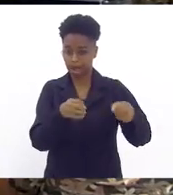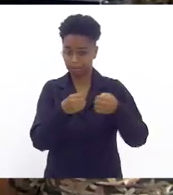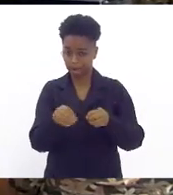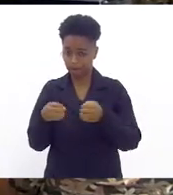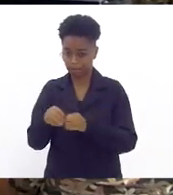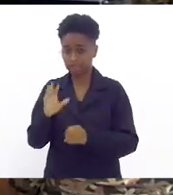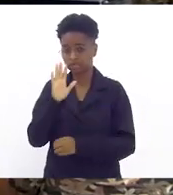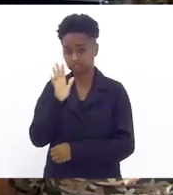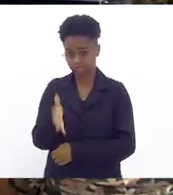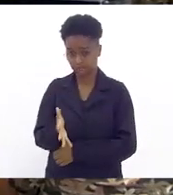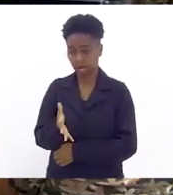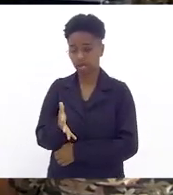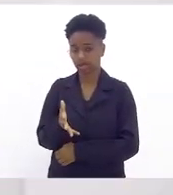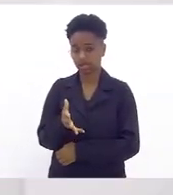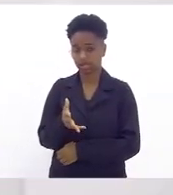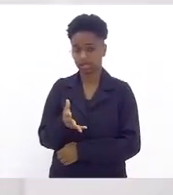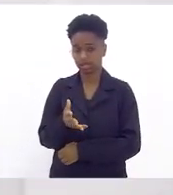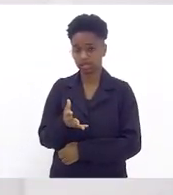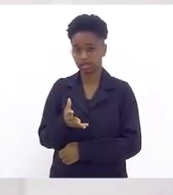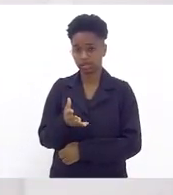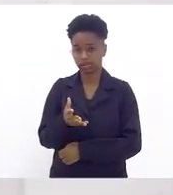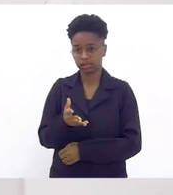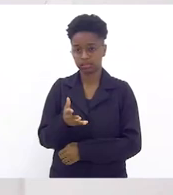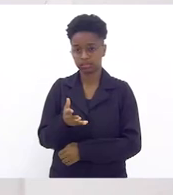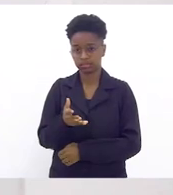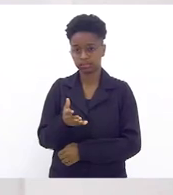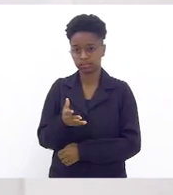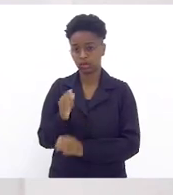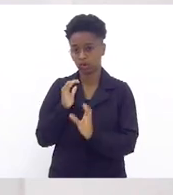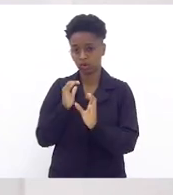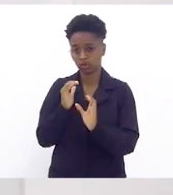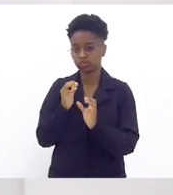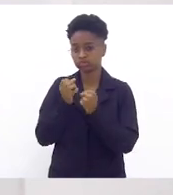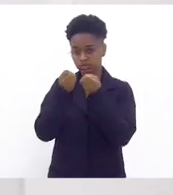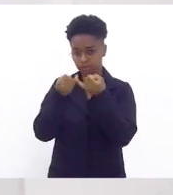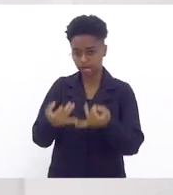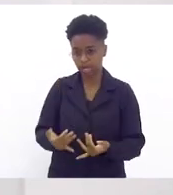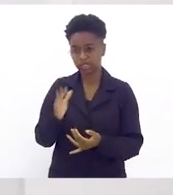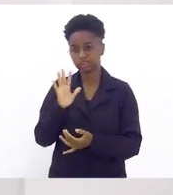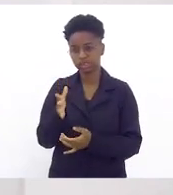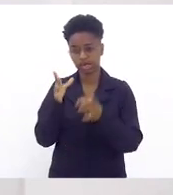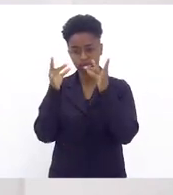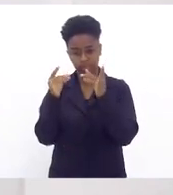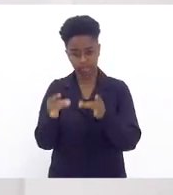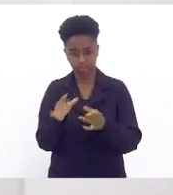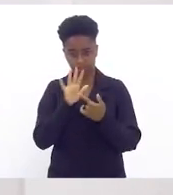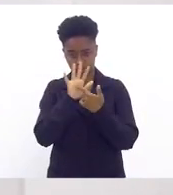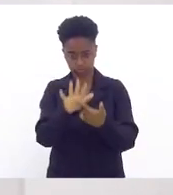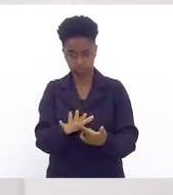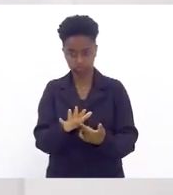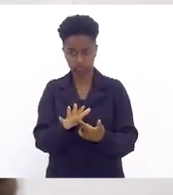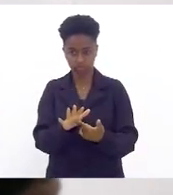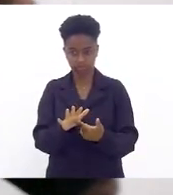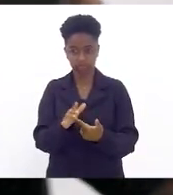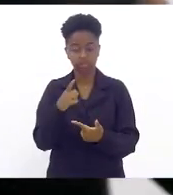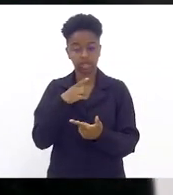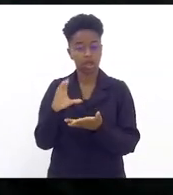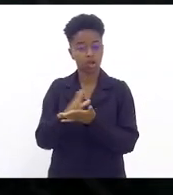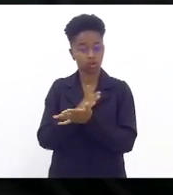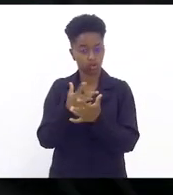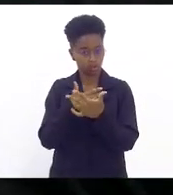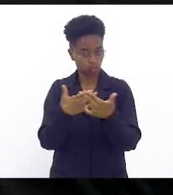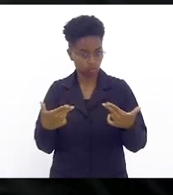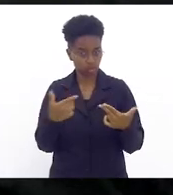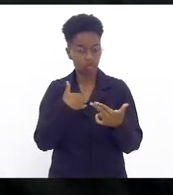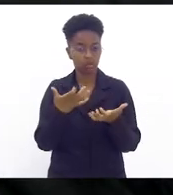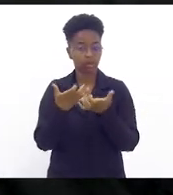descaso que já foi bastante comentada e bastante explicitada alguns pontos que eu